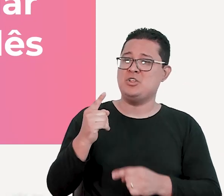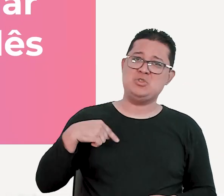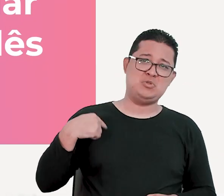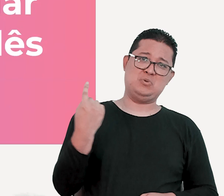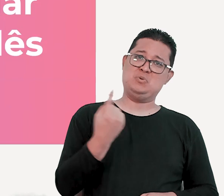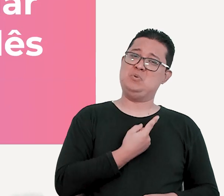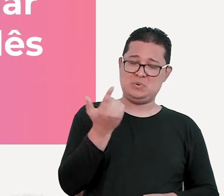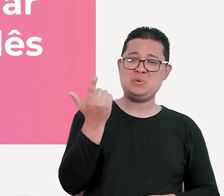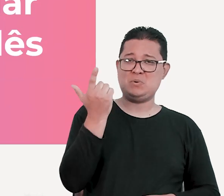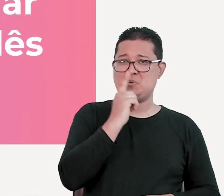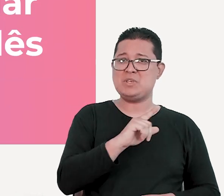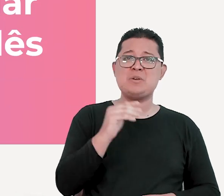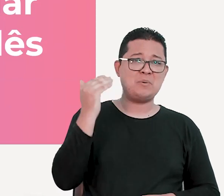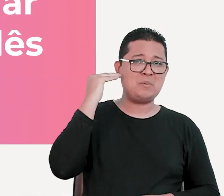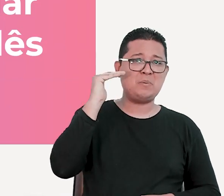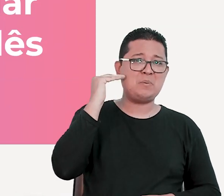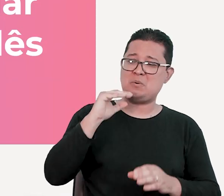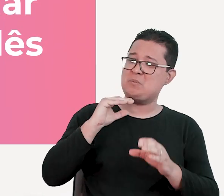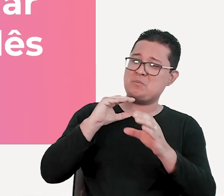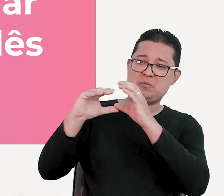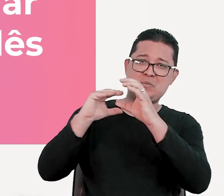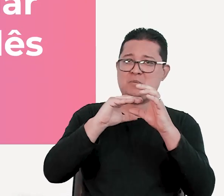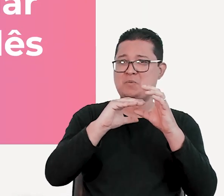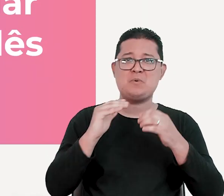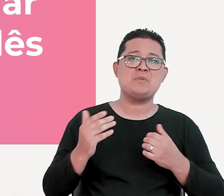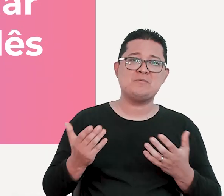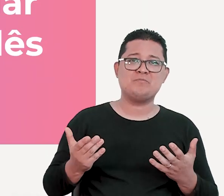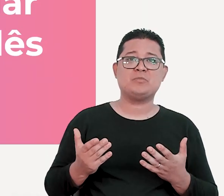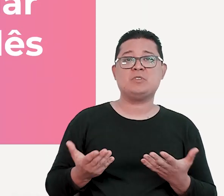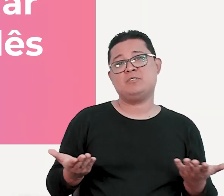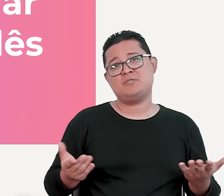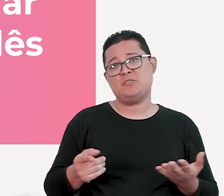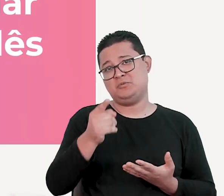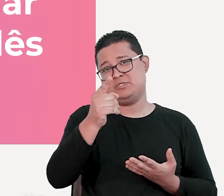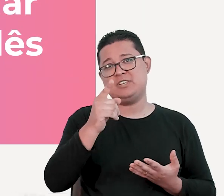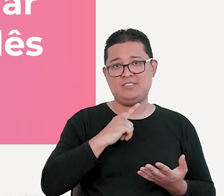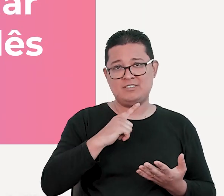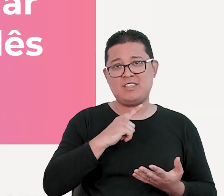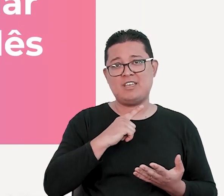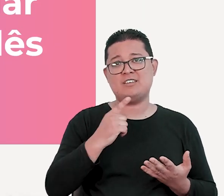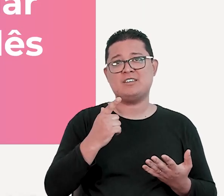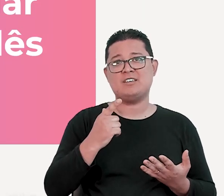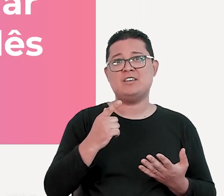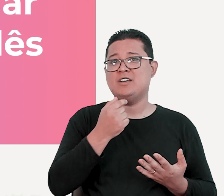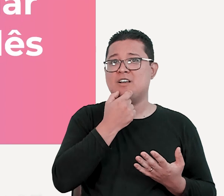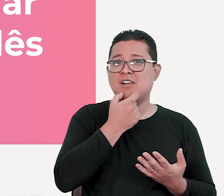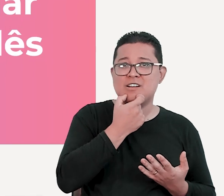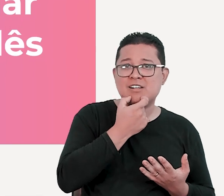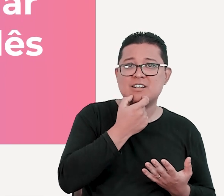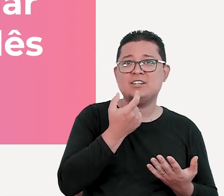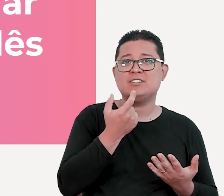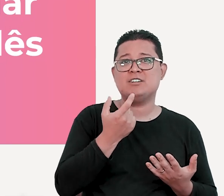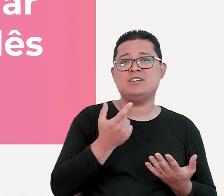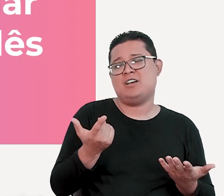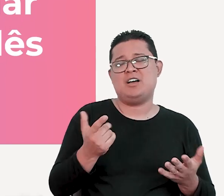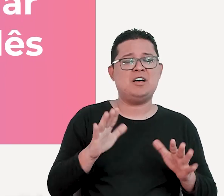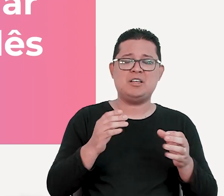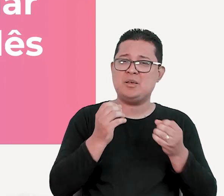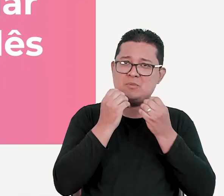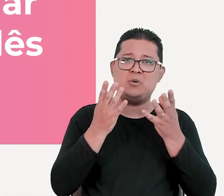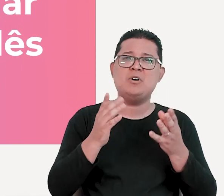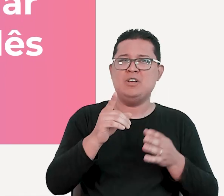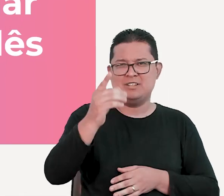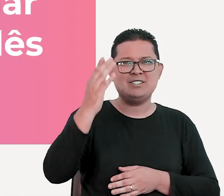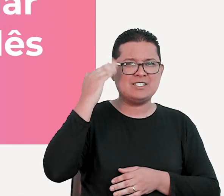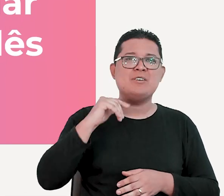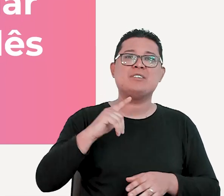mesmo. Então, se você tem alguns níveis de inglês para você aplicar para umas vagas lá fora, né? Tem A1,